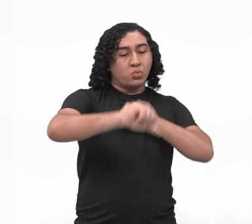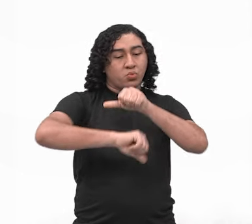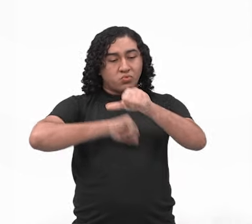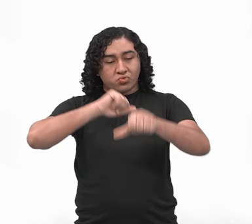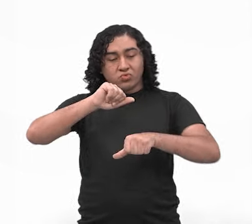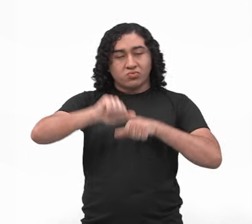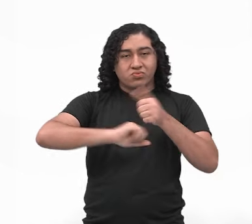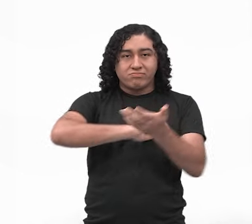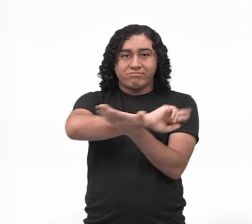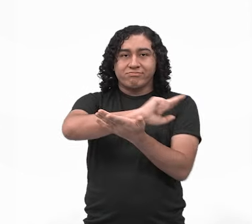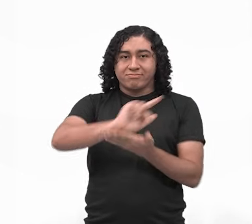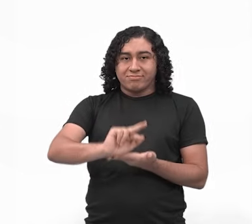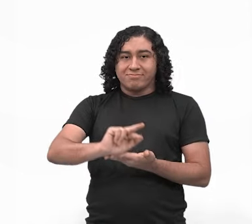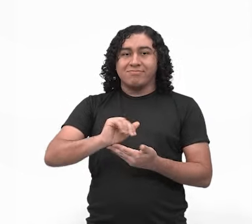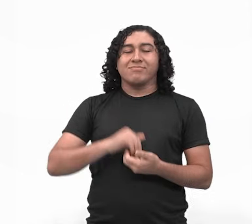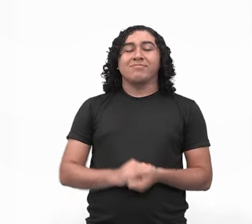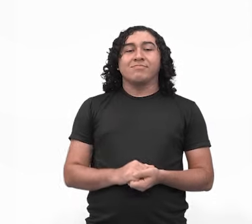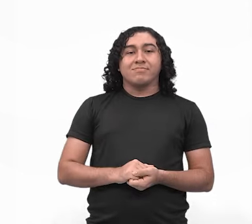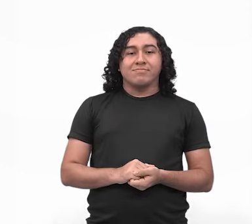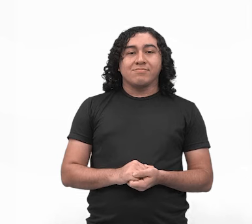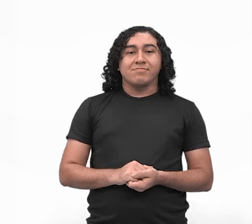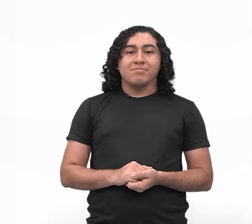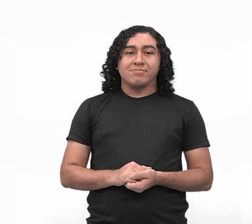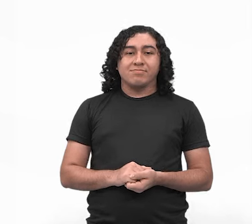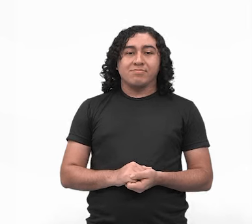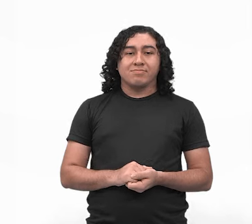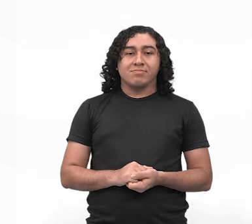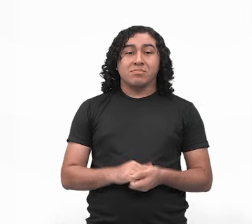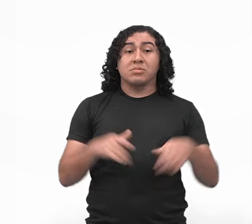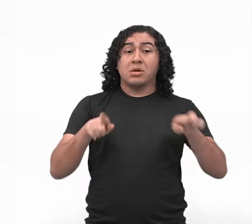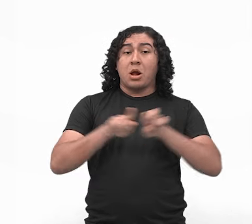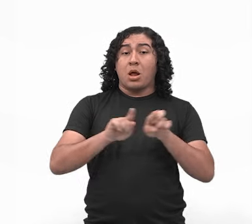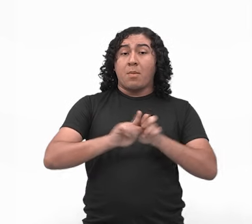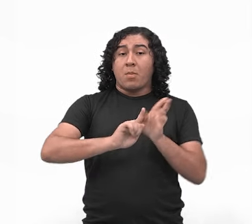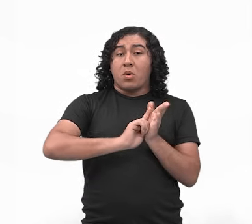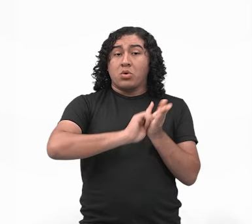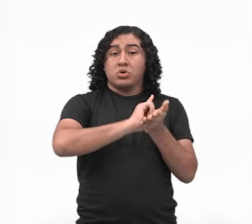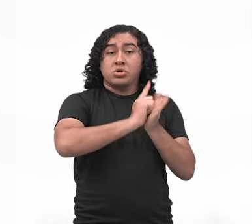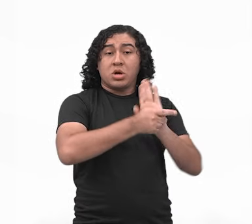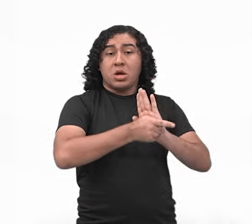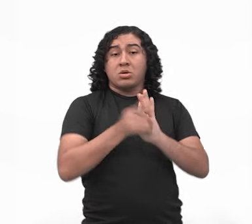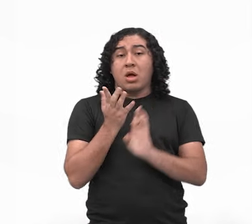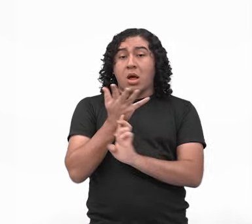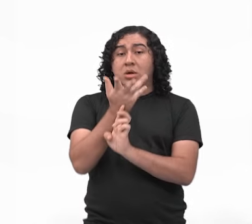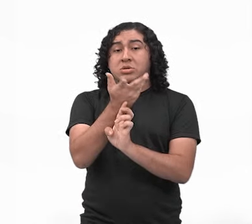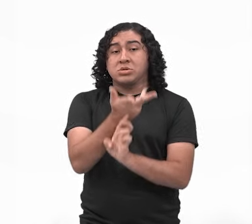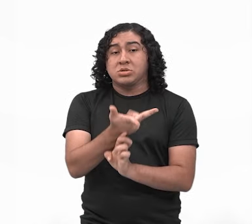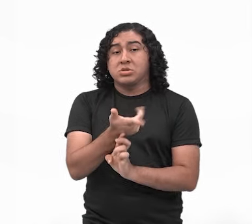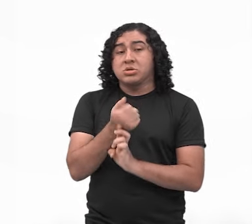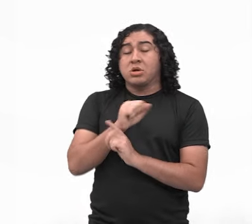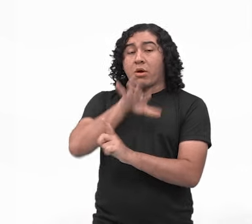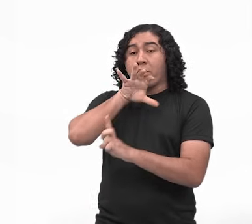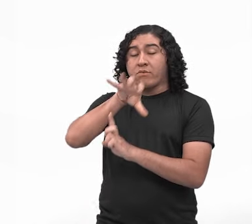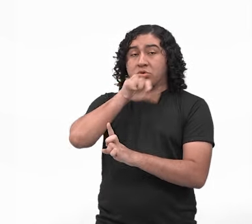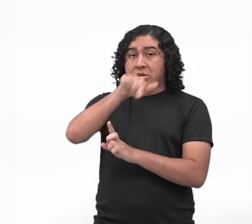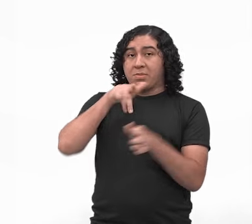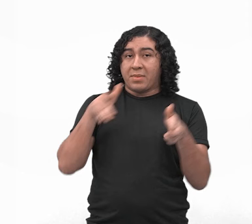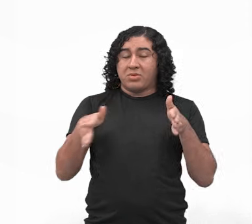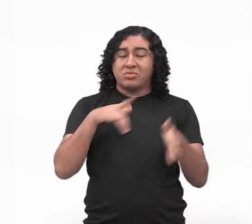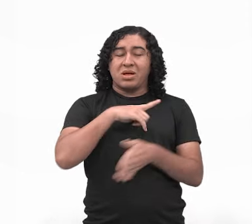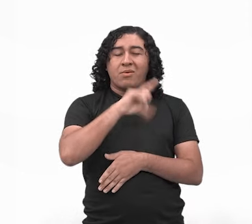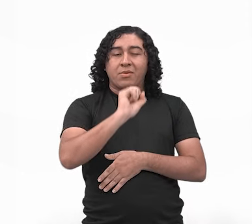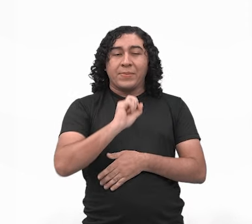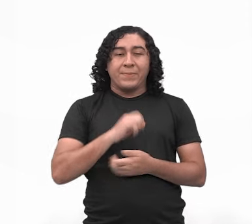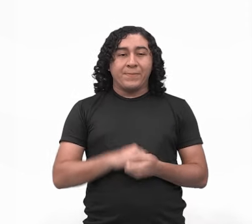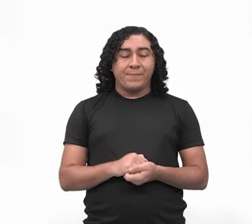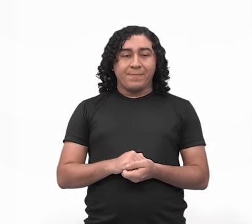transformações significativas. Aqui estão alguns gêneros e artistas que influenciaram esse período. Nós temos aí,